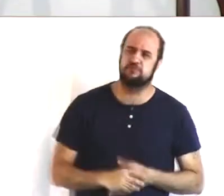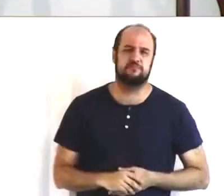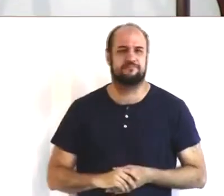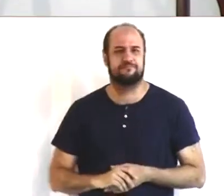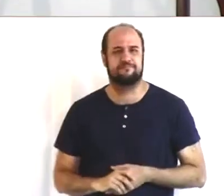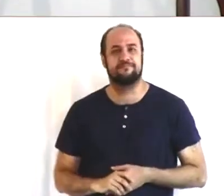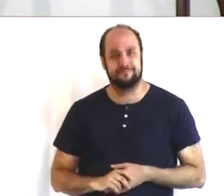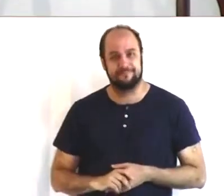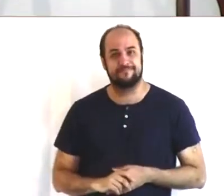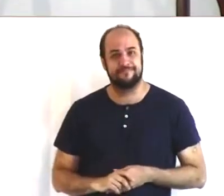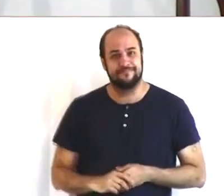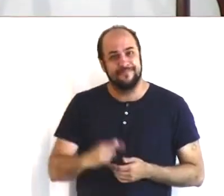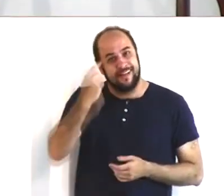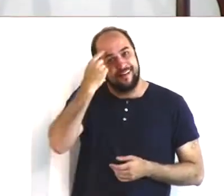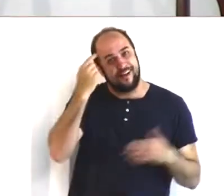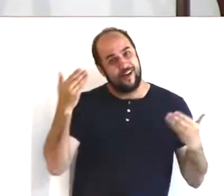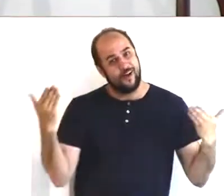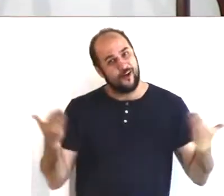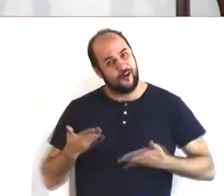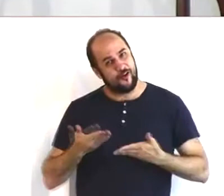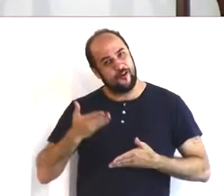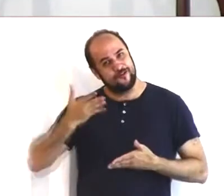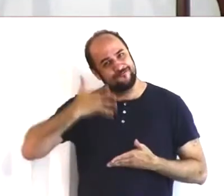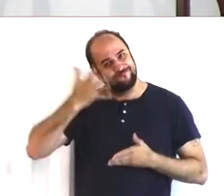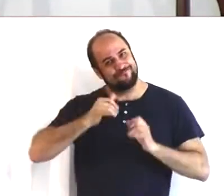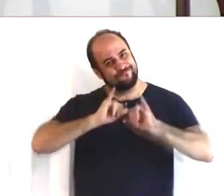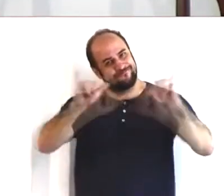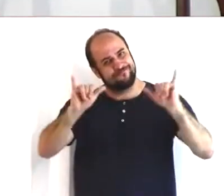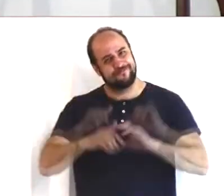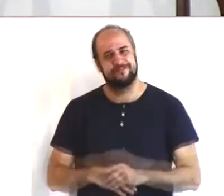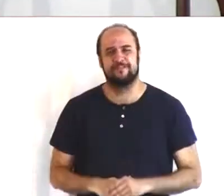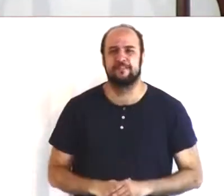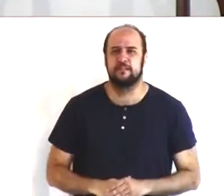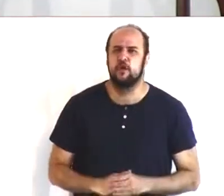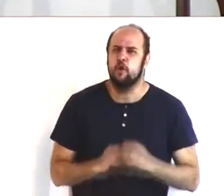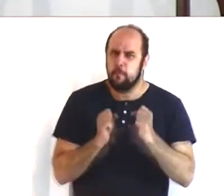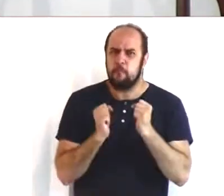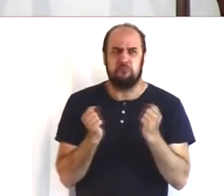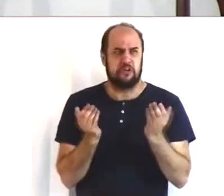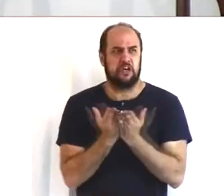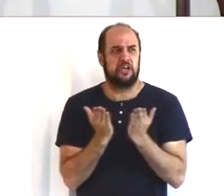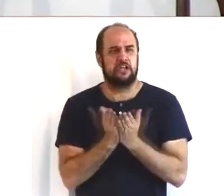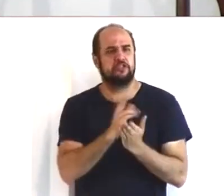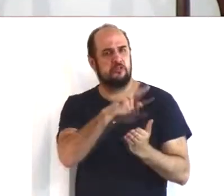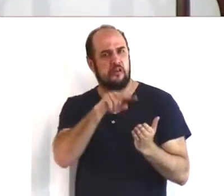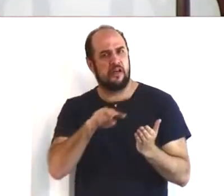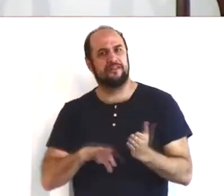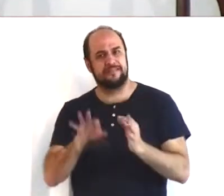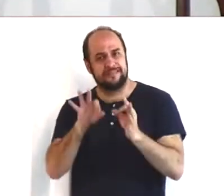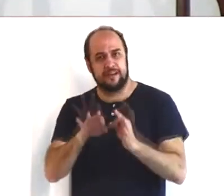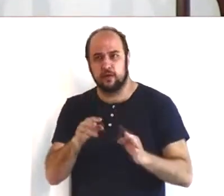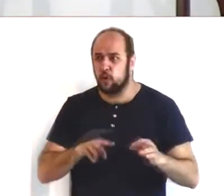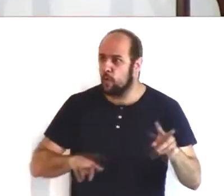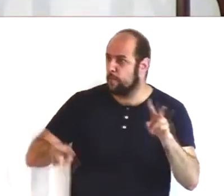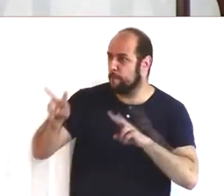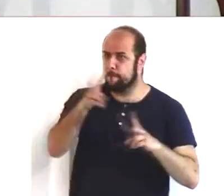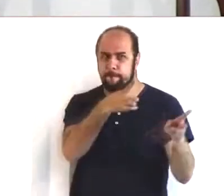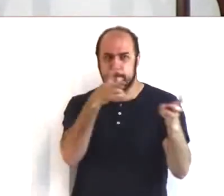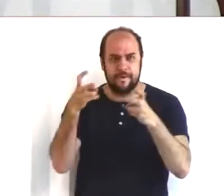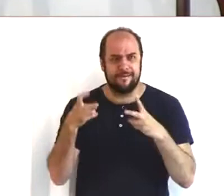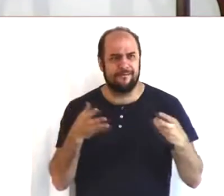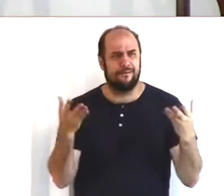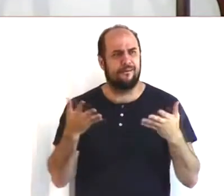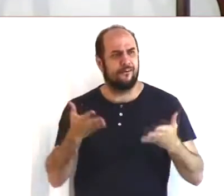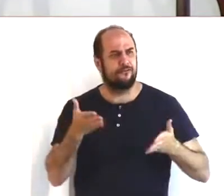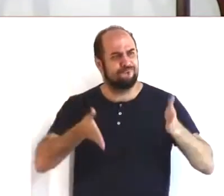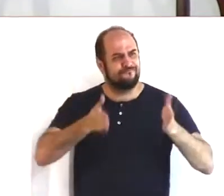proposta geral, é a minha proposição nessa manhã. É possível que o cristianismo consiga fazer as leituras adequadas dos tempos, por mais difíceis